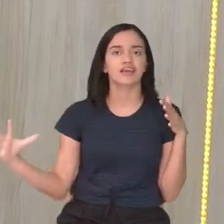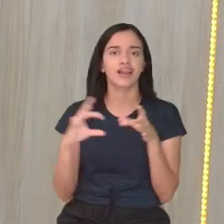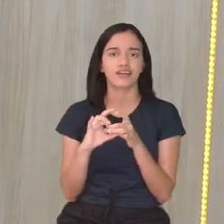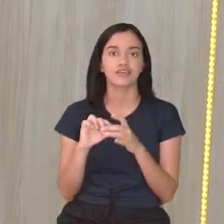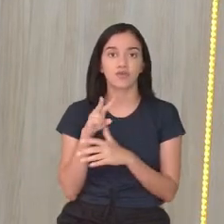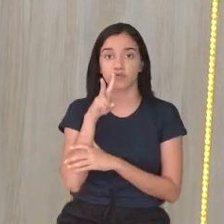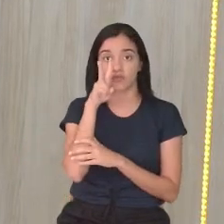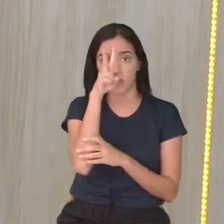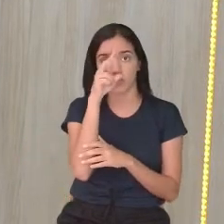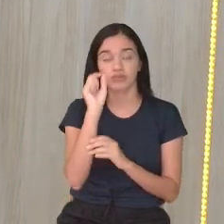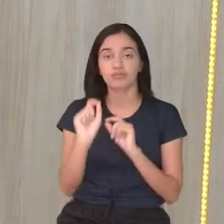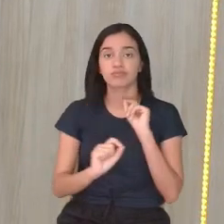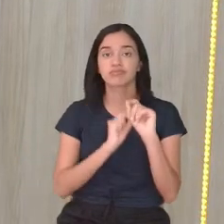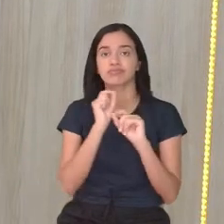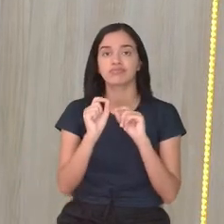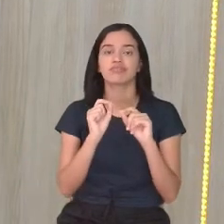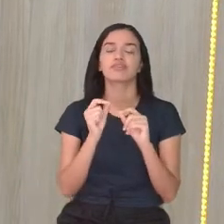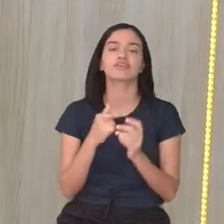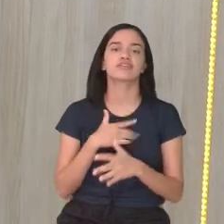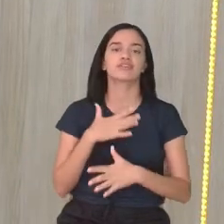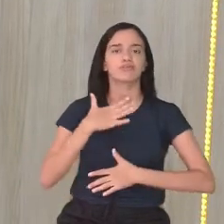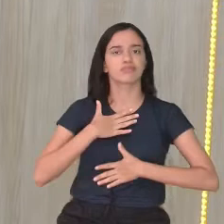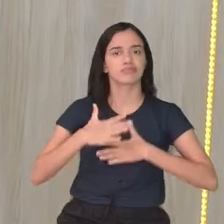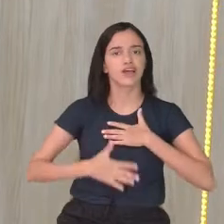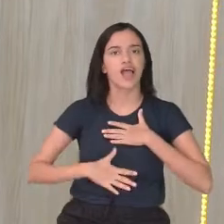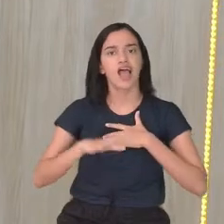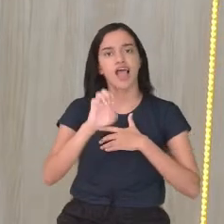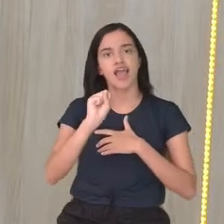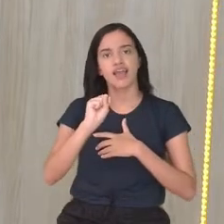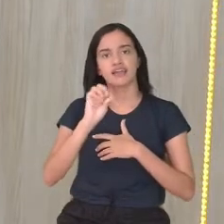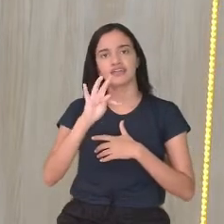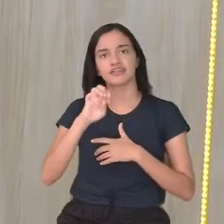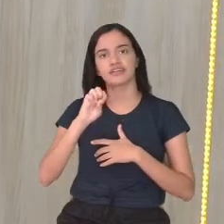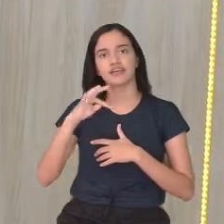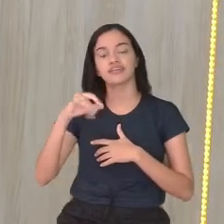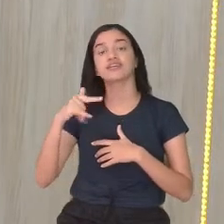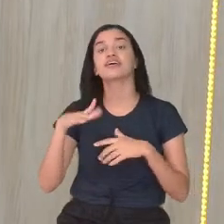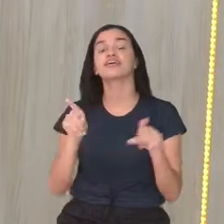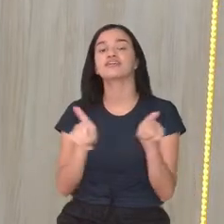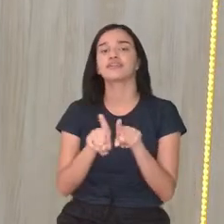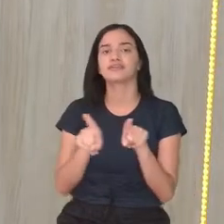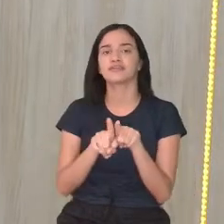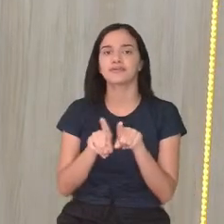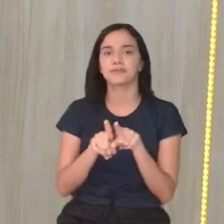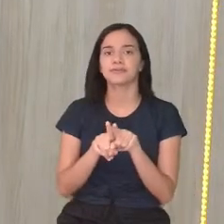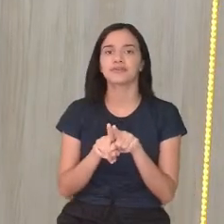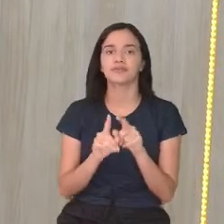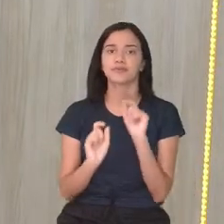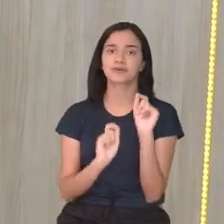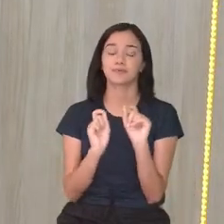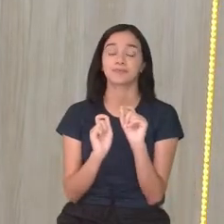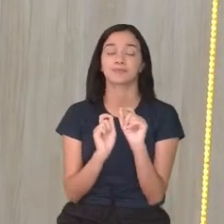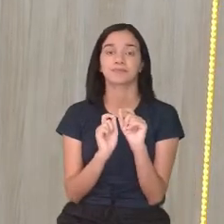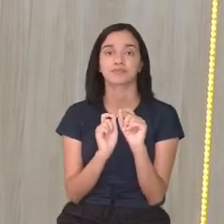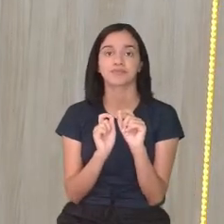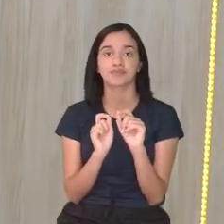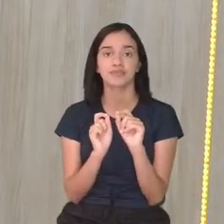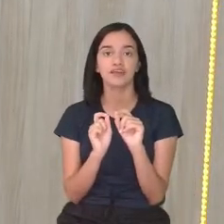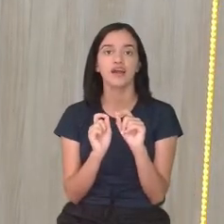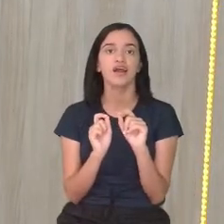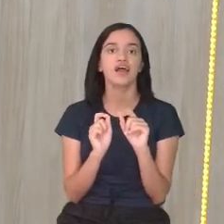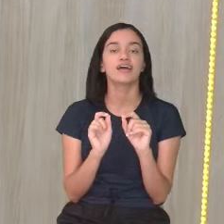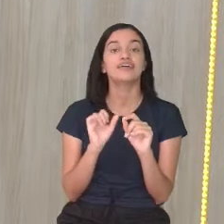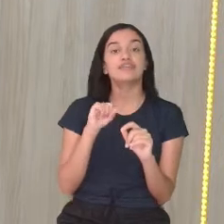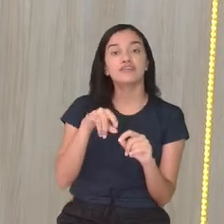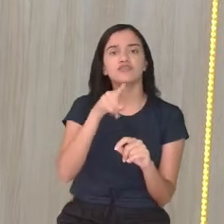muito forte com a questão estética, né? Então, além dessa forma de cultuar o corpo, né? É tanto